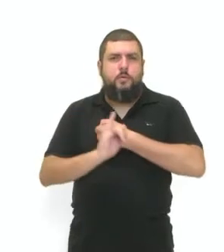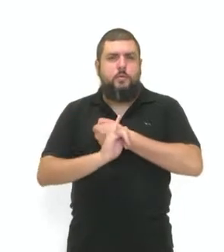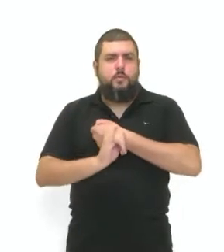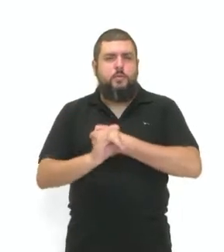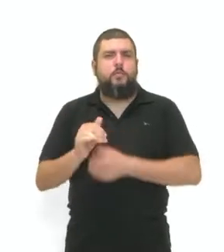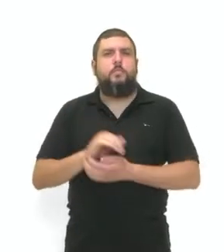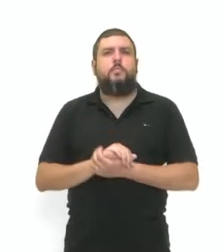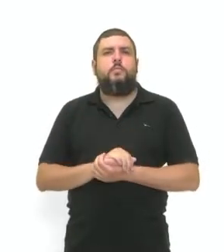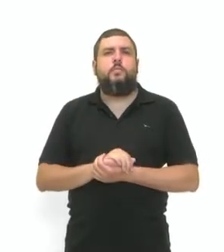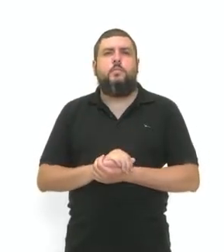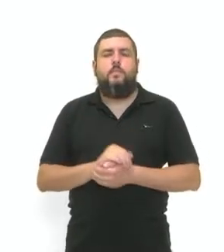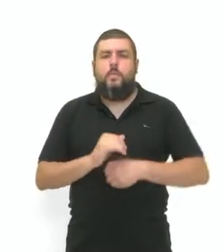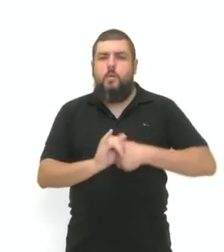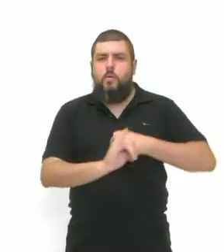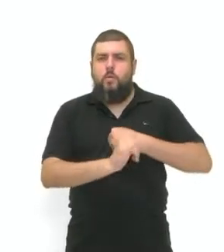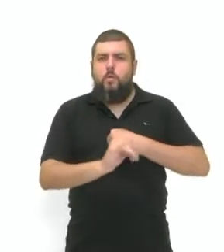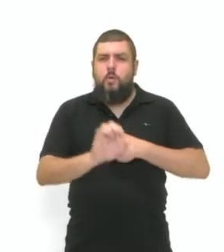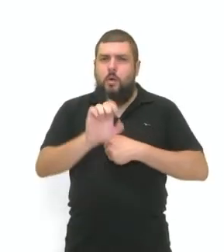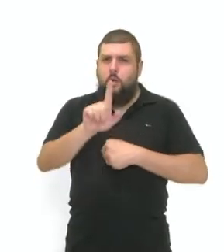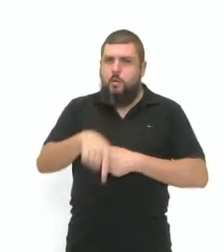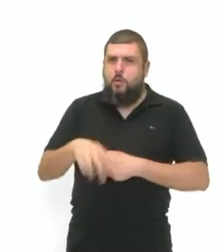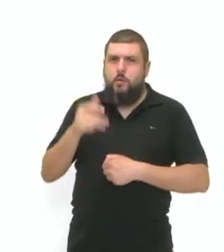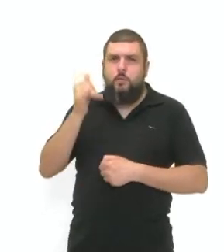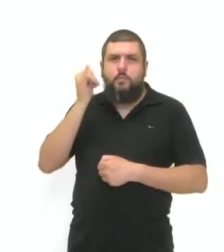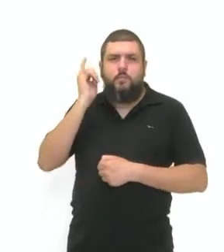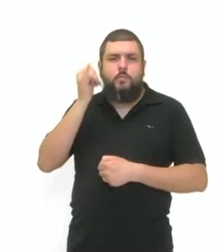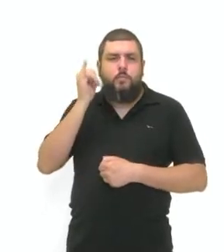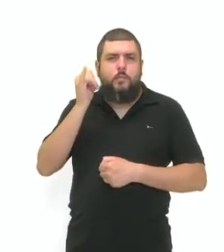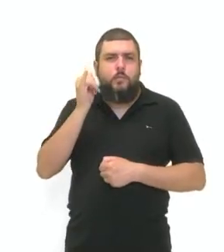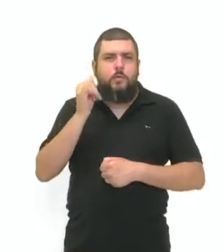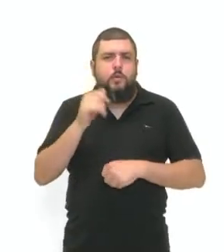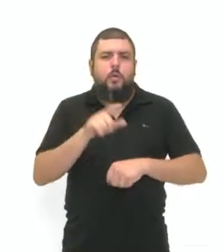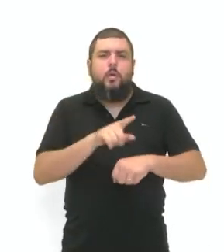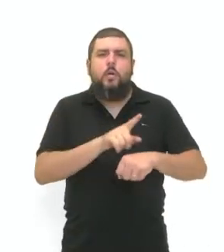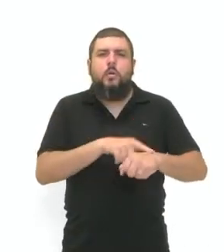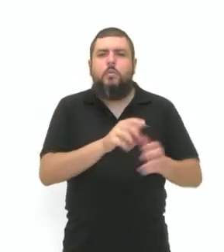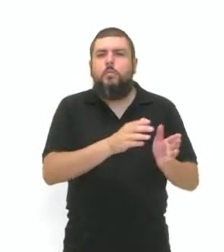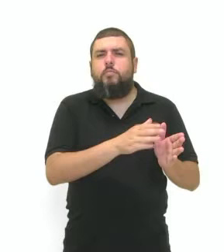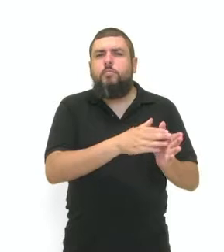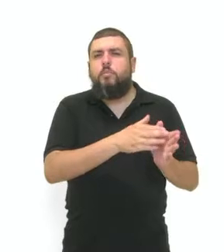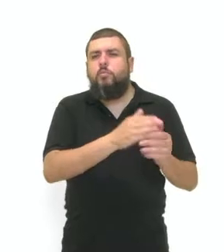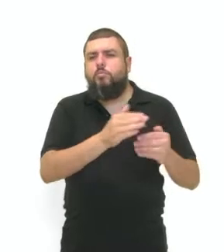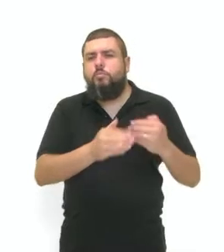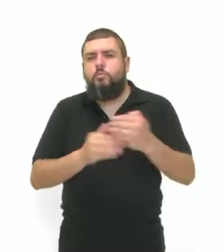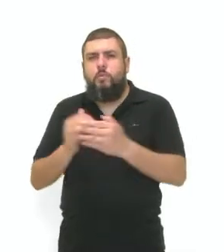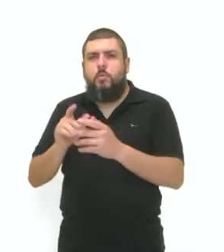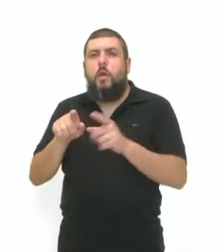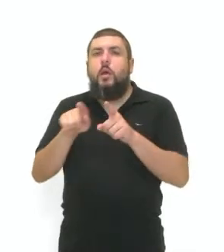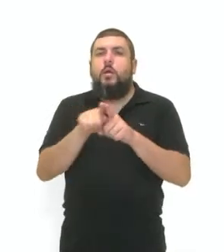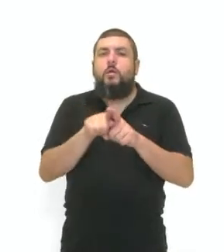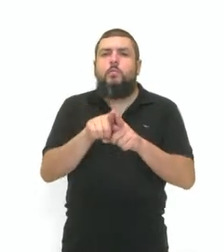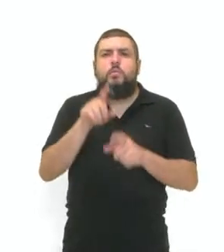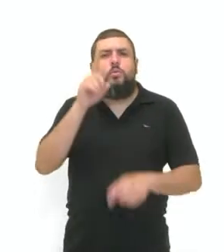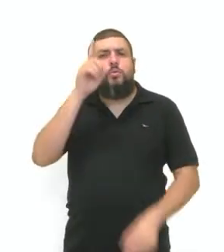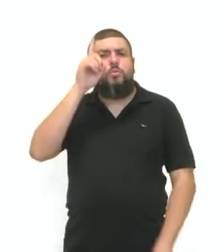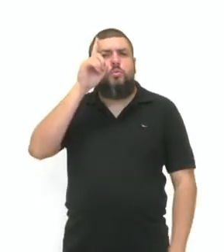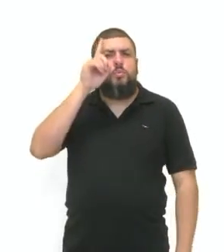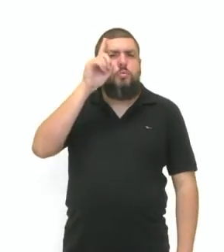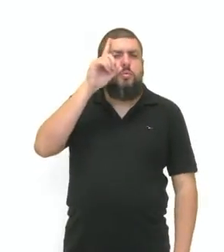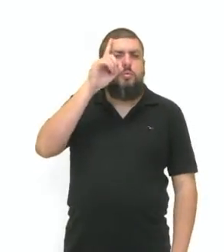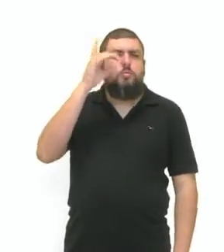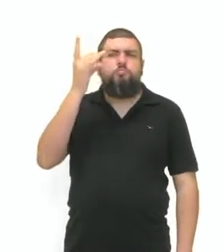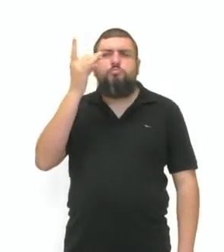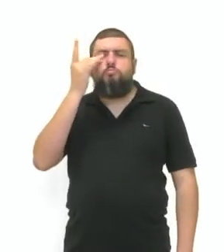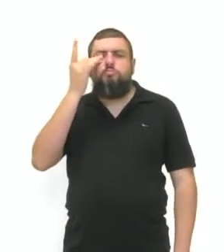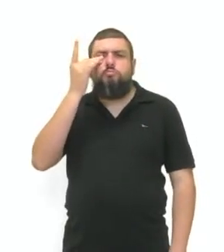texto narrativo que parte de algo de quando? Do cotidiano, acertou você que falou, do dia a dia, do